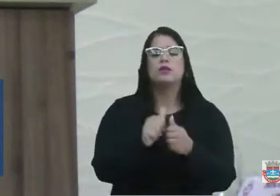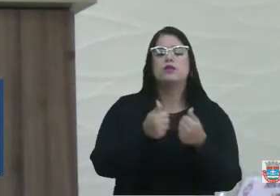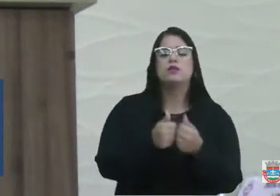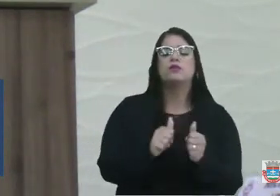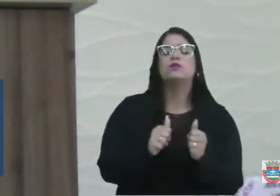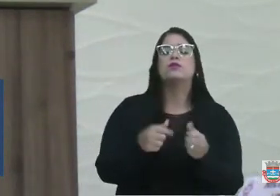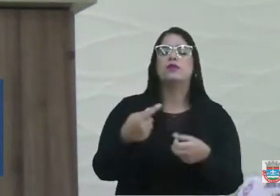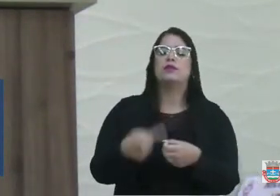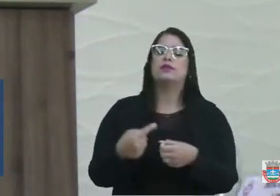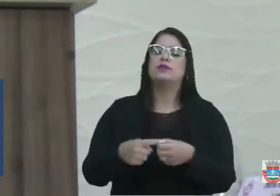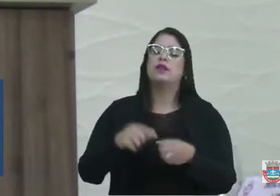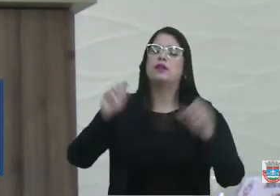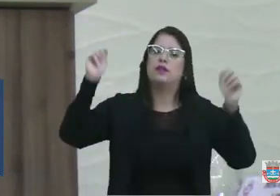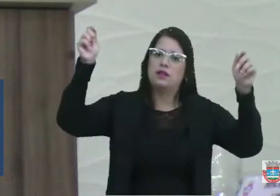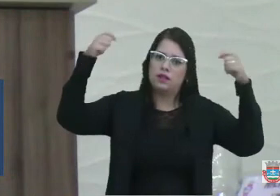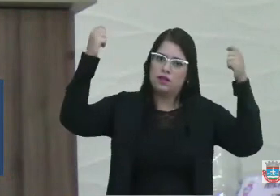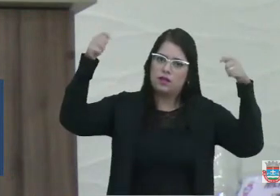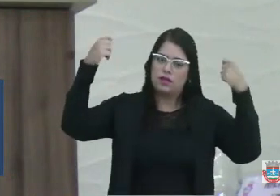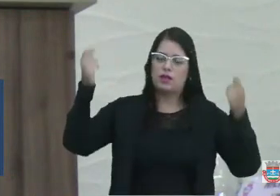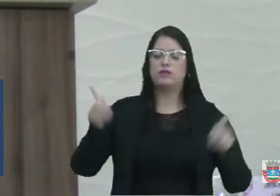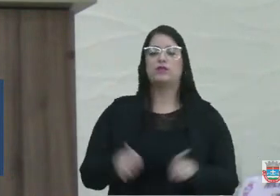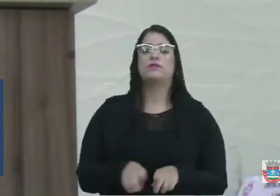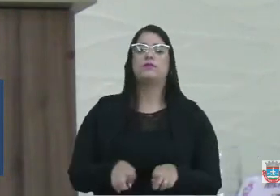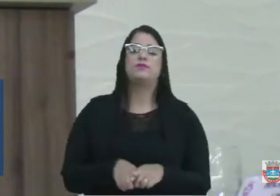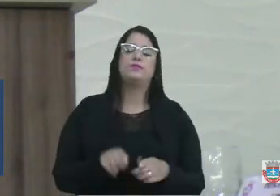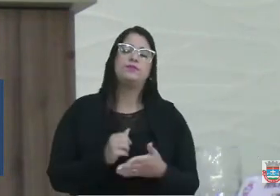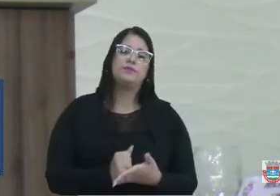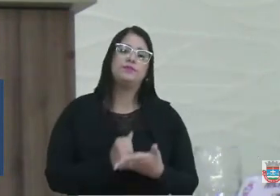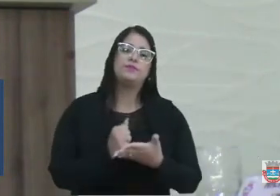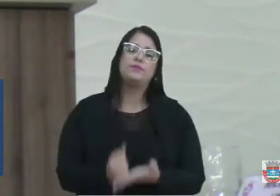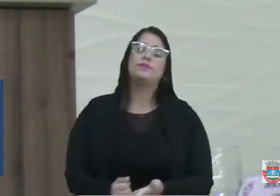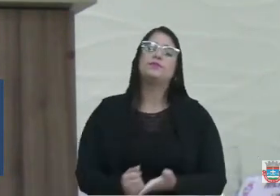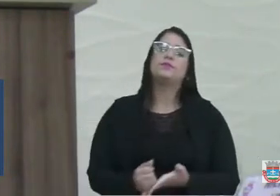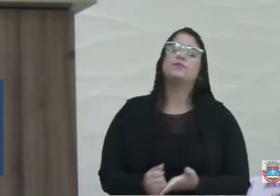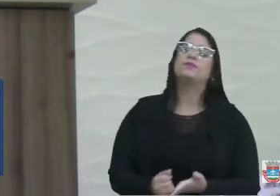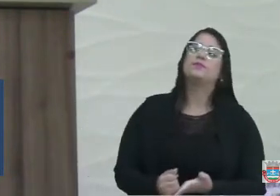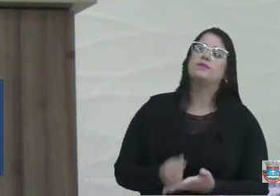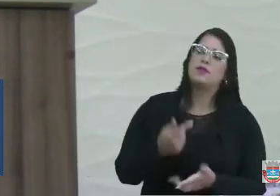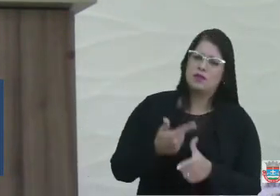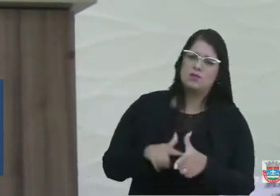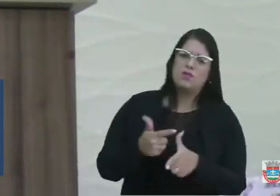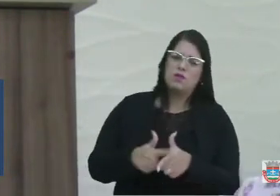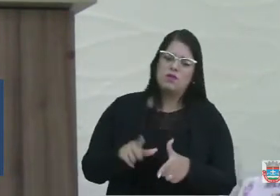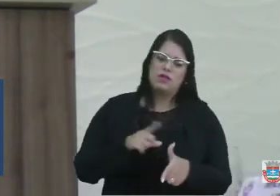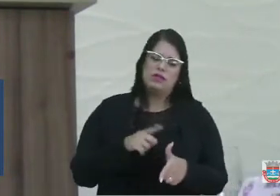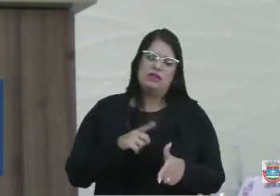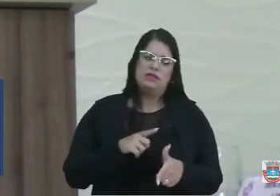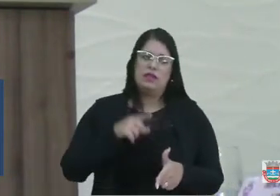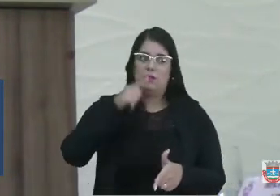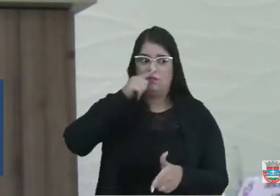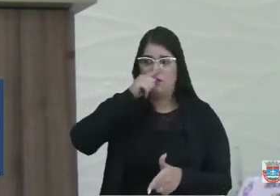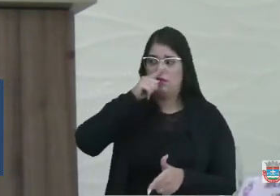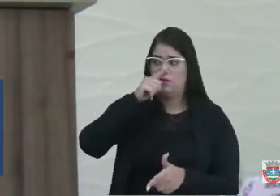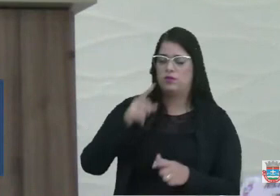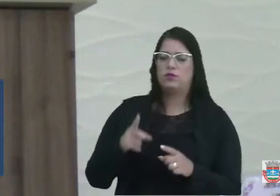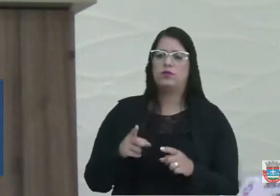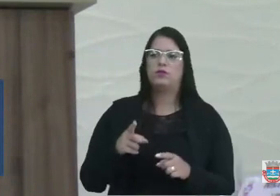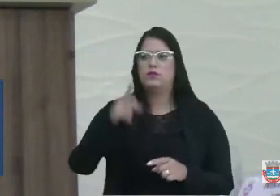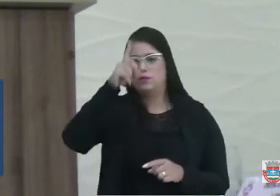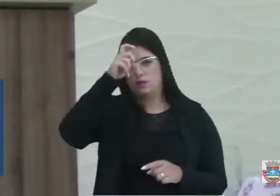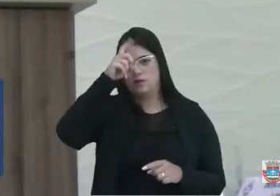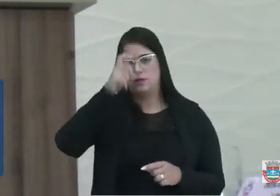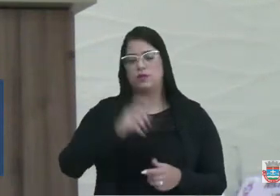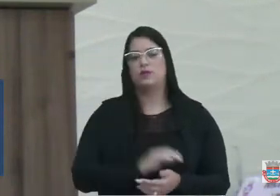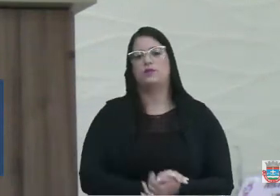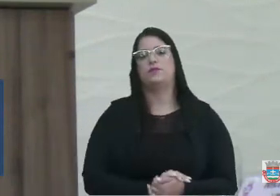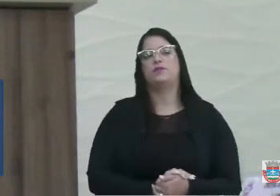apoio em situações de risco no hospital, acompanhamento junto com a equipe do hospital em transporte de pacientes mentais, que se